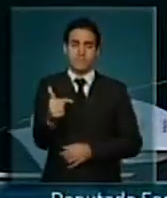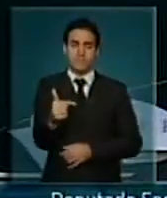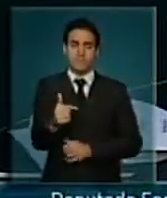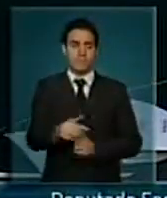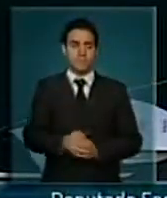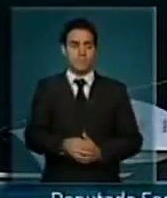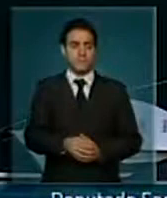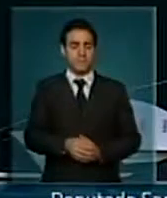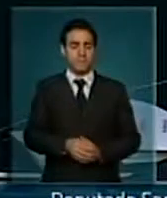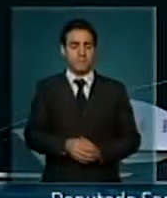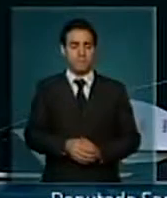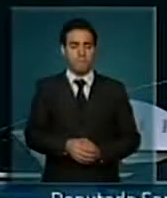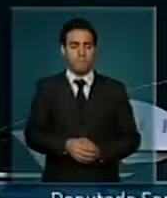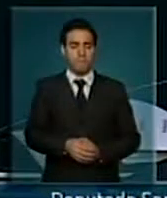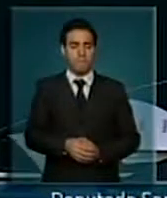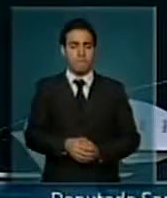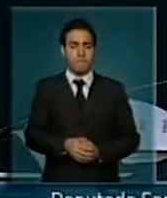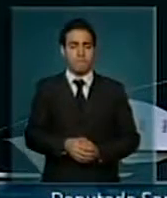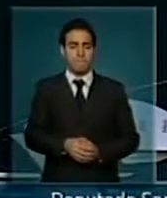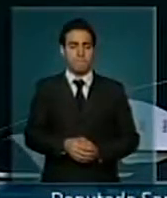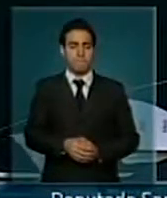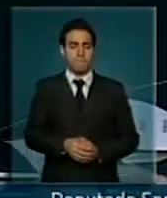teles presentes, sem